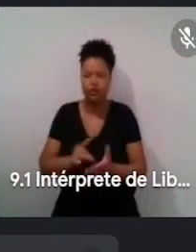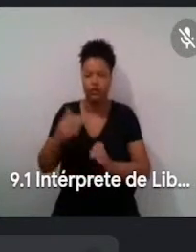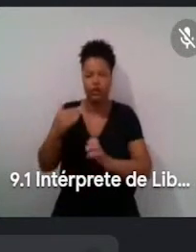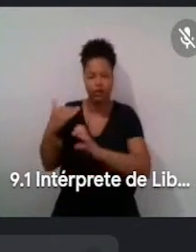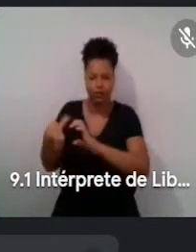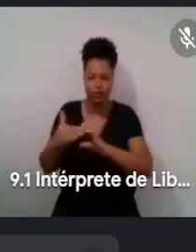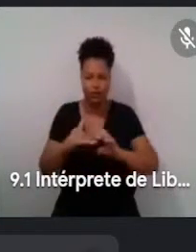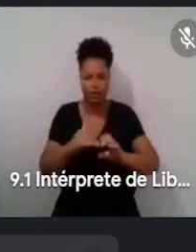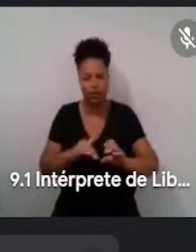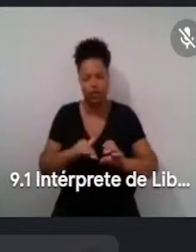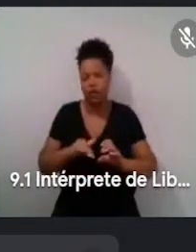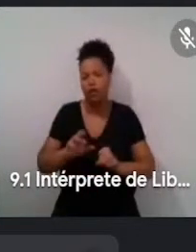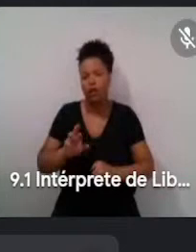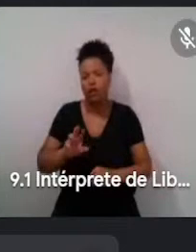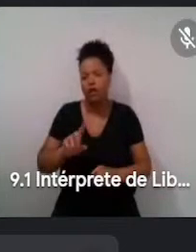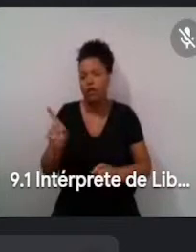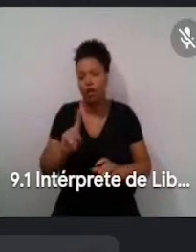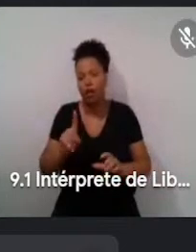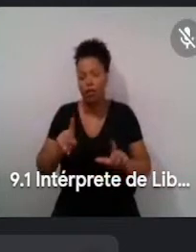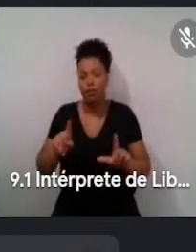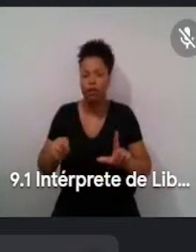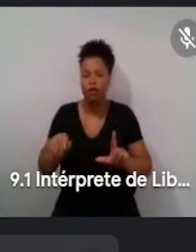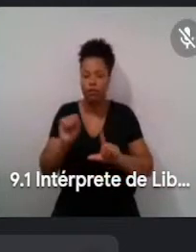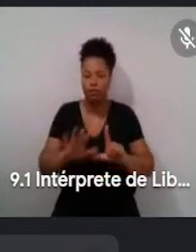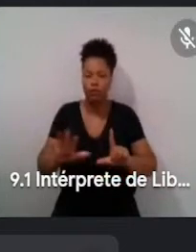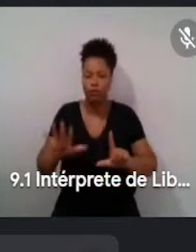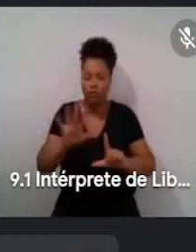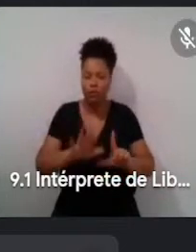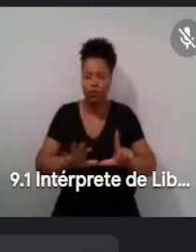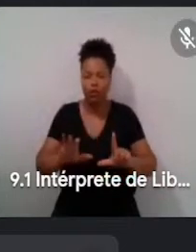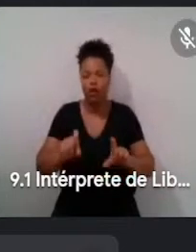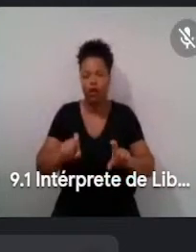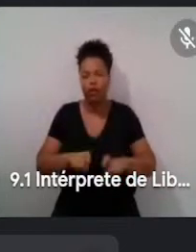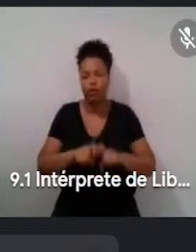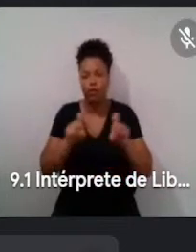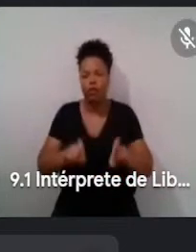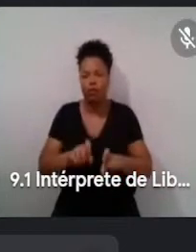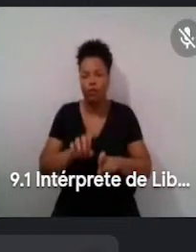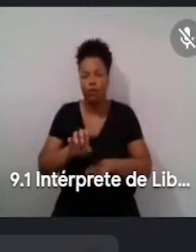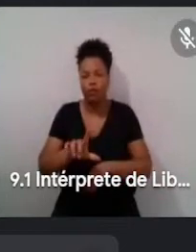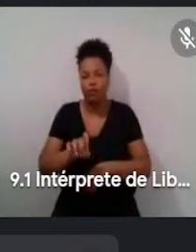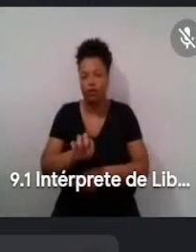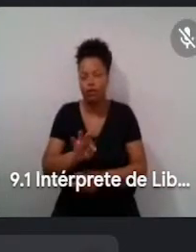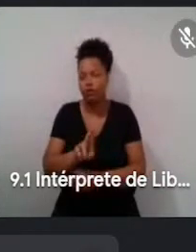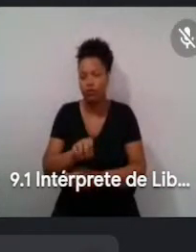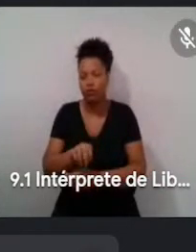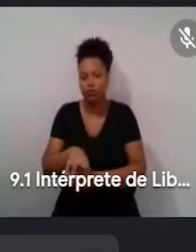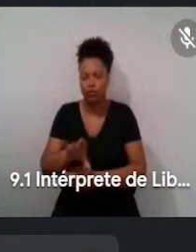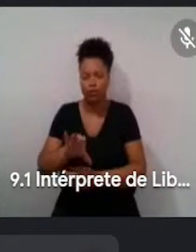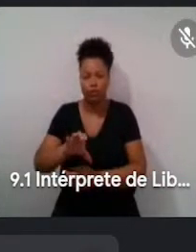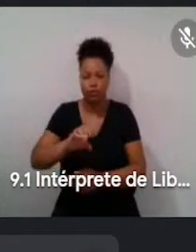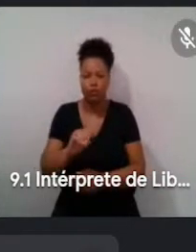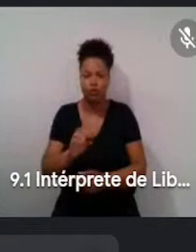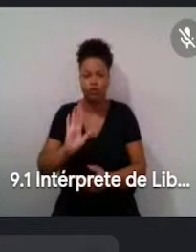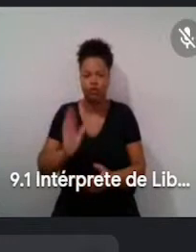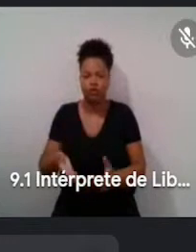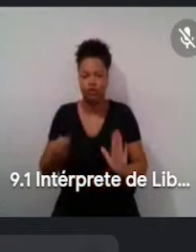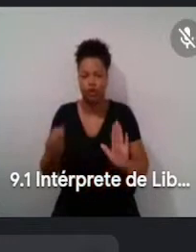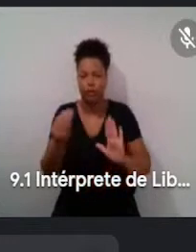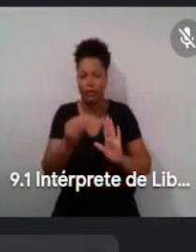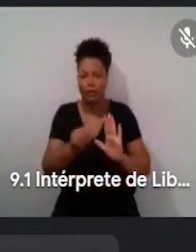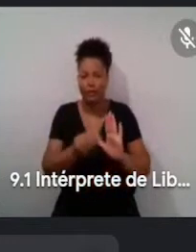eletrônico, porque já que não são partes no processo e tampouco, né, haviam sido citadas na representação,